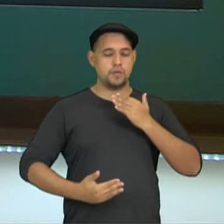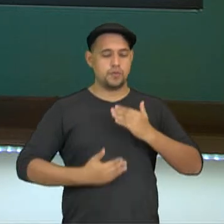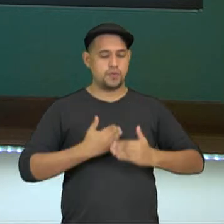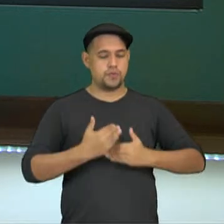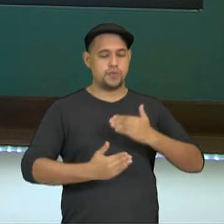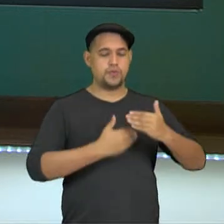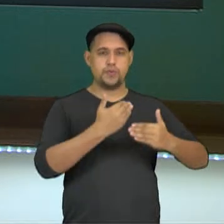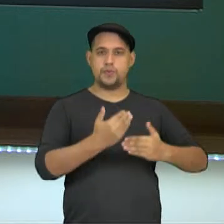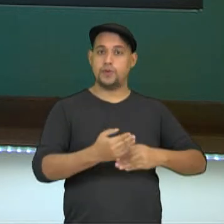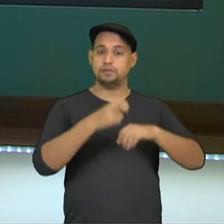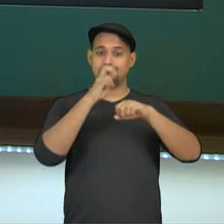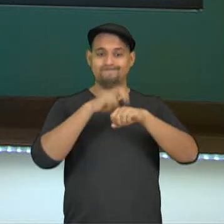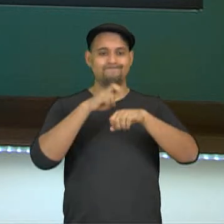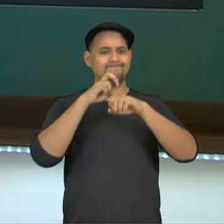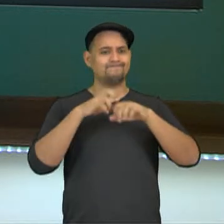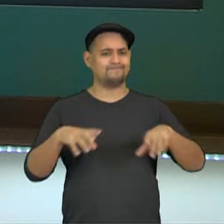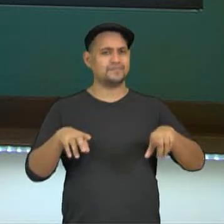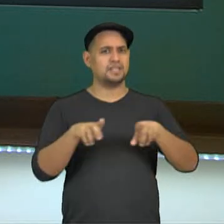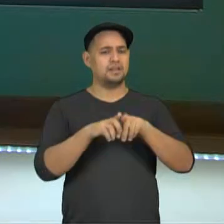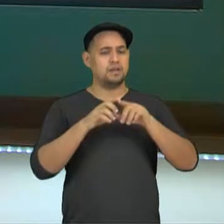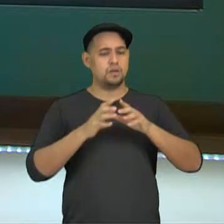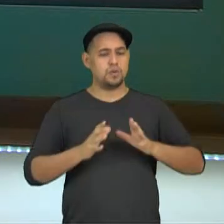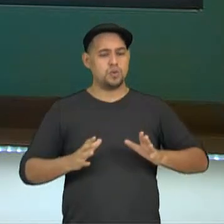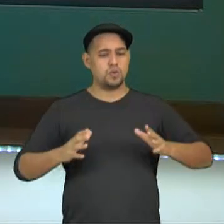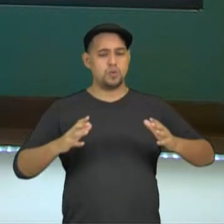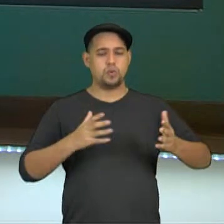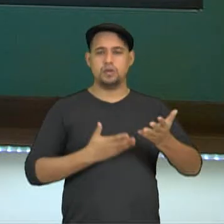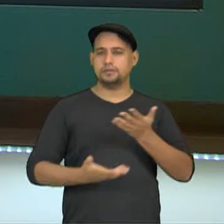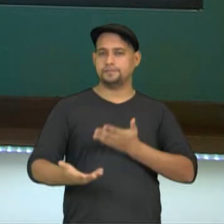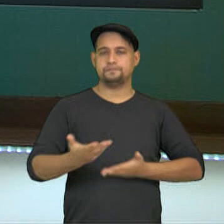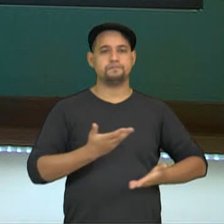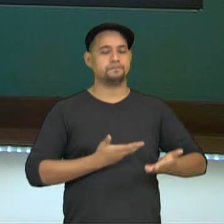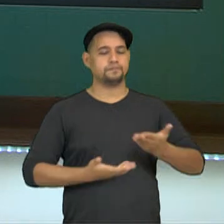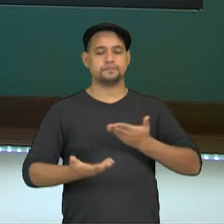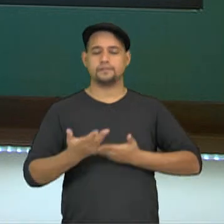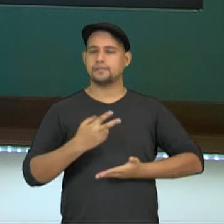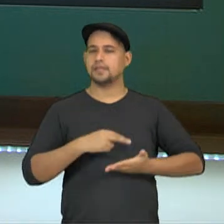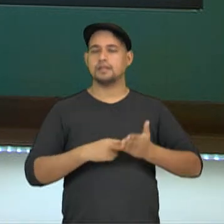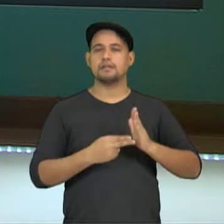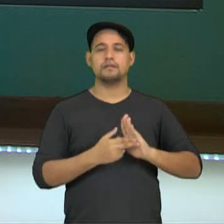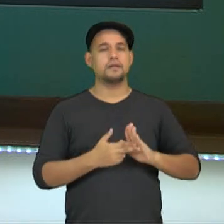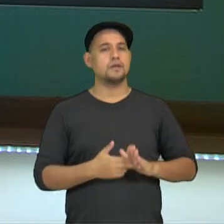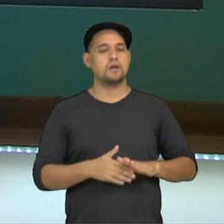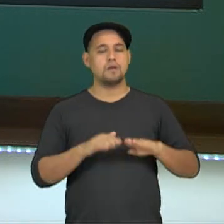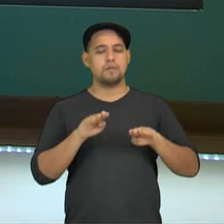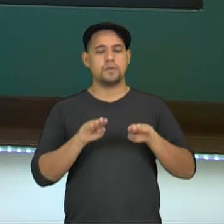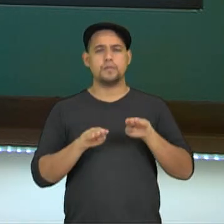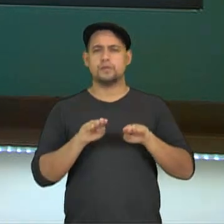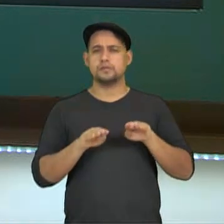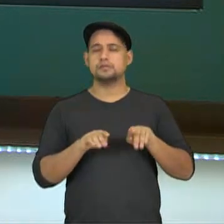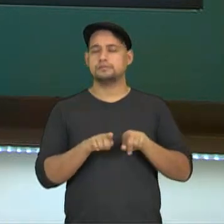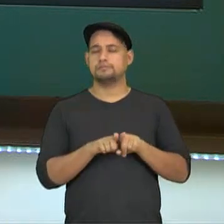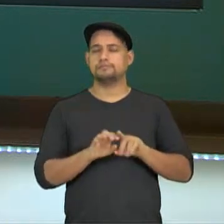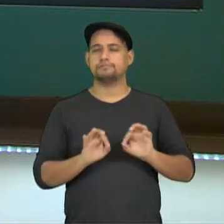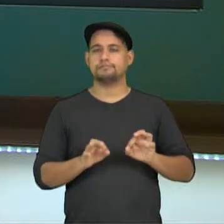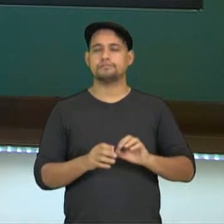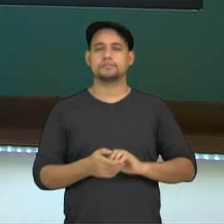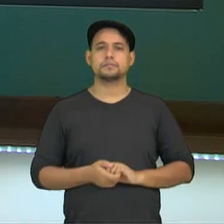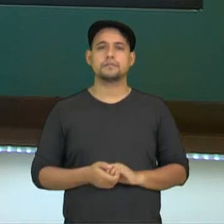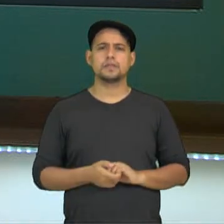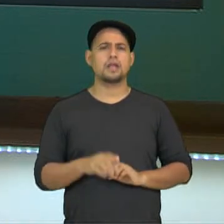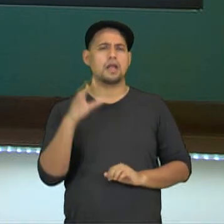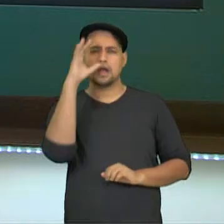aumenta a pandemia, também aumenta a solidariedade. Então, isso é uma proporção.